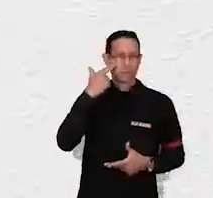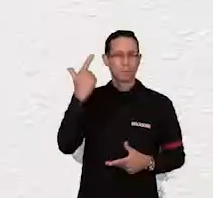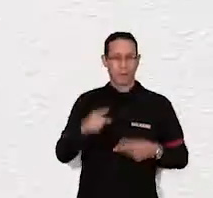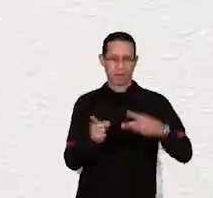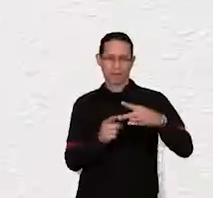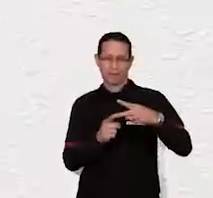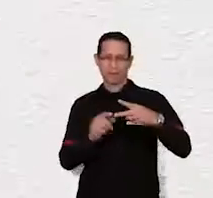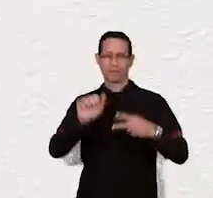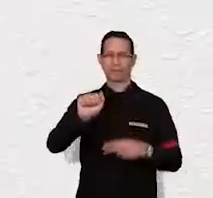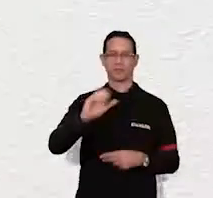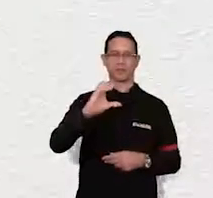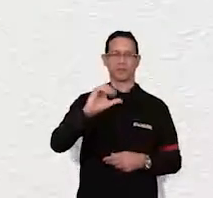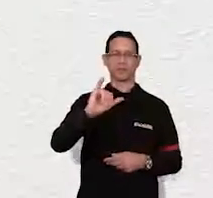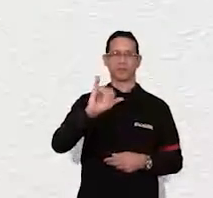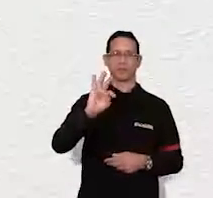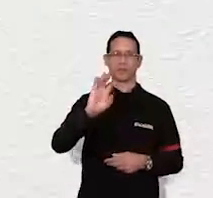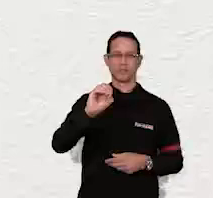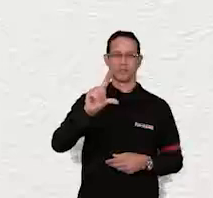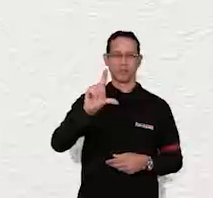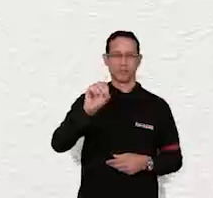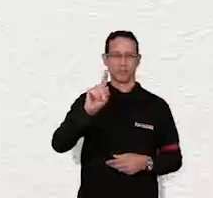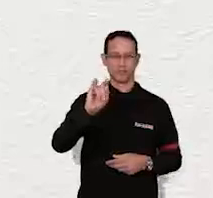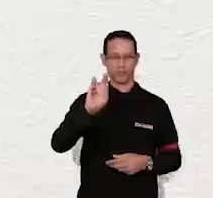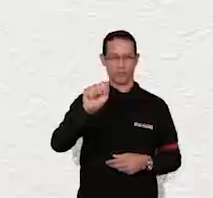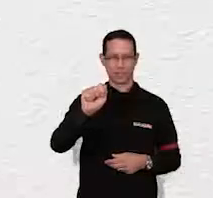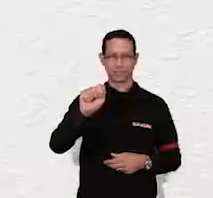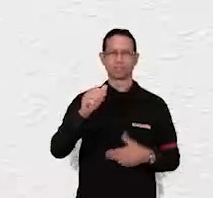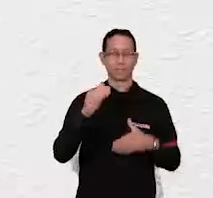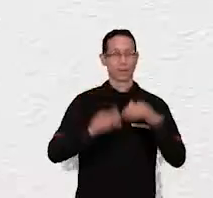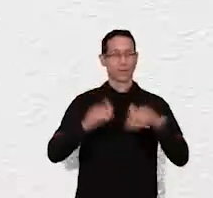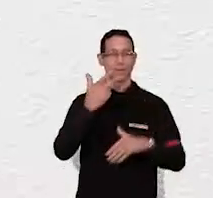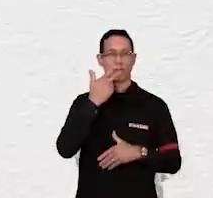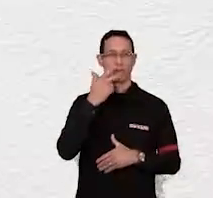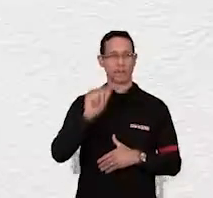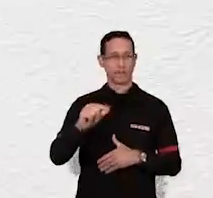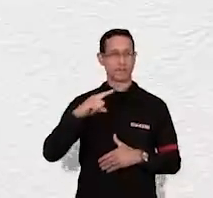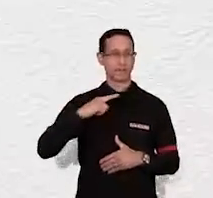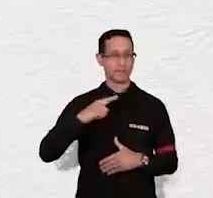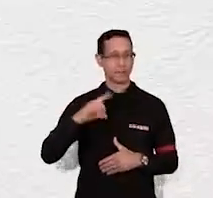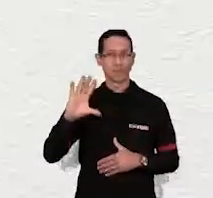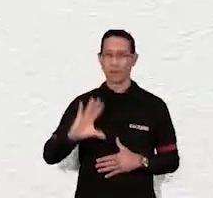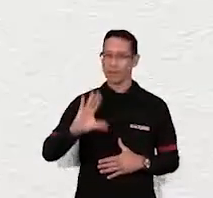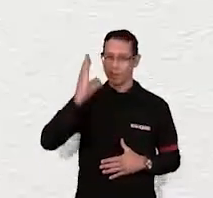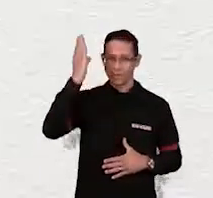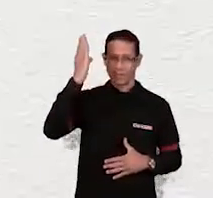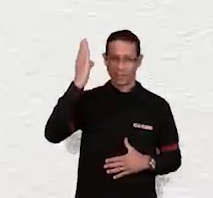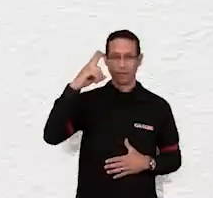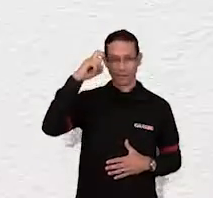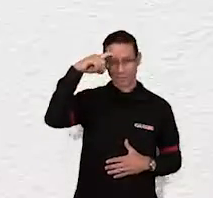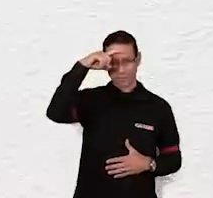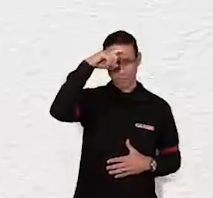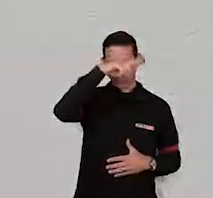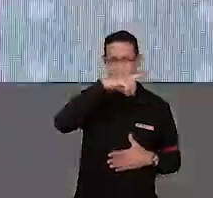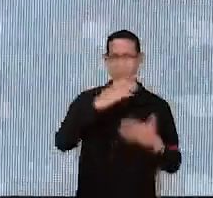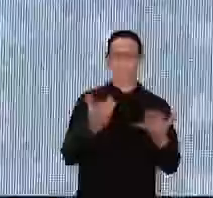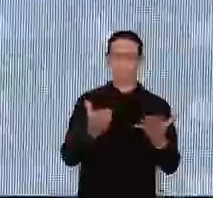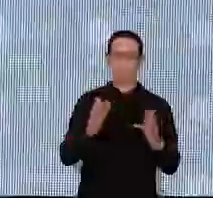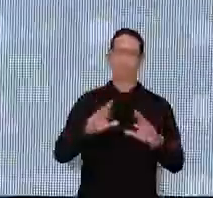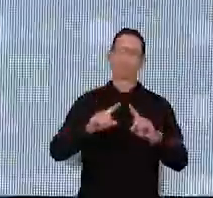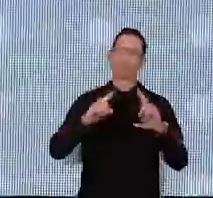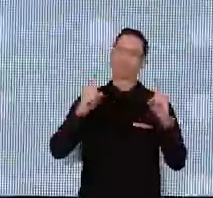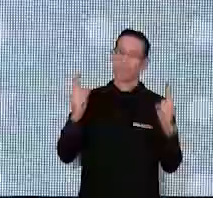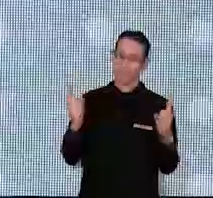com a citologia. Algumas vezes a gente vai mencionar aqui que isso se torna, né, dificultoso,